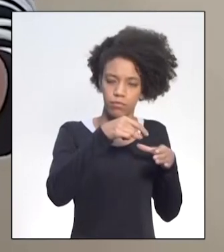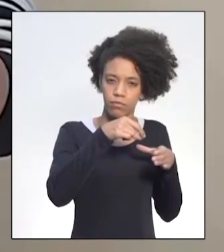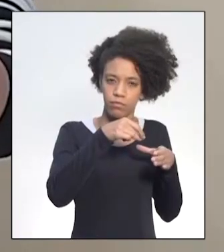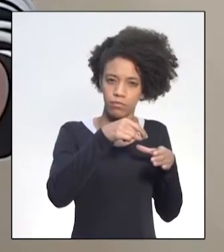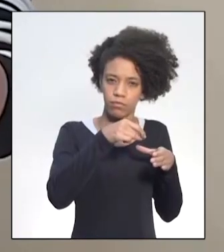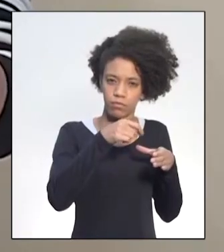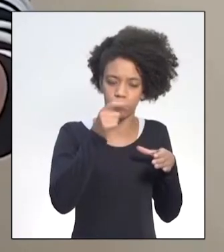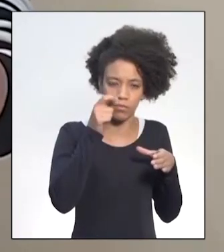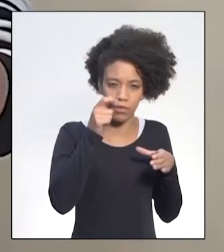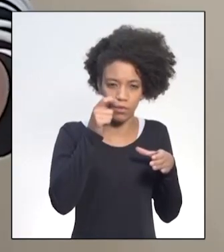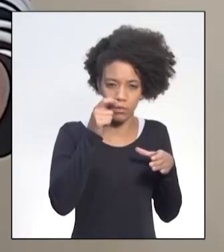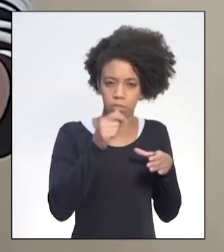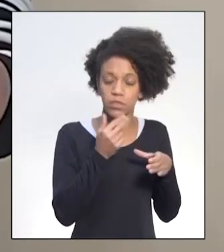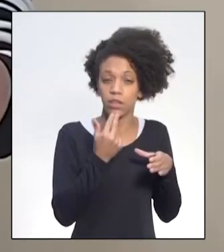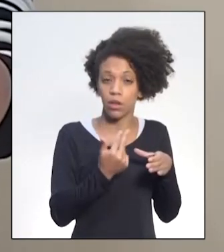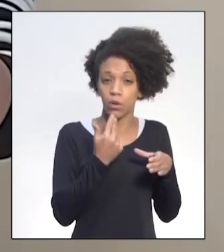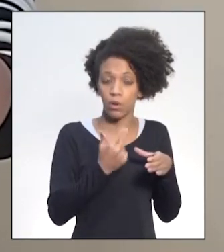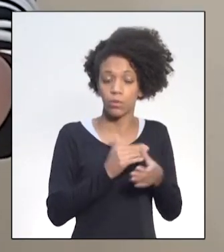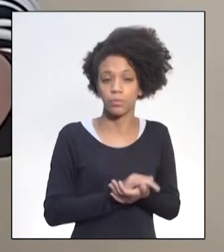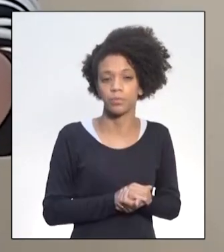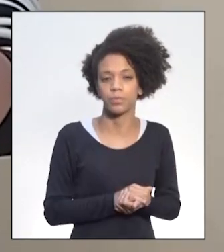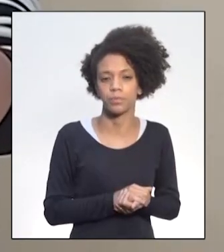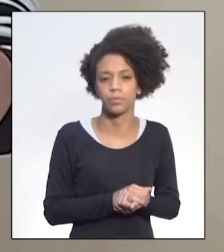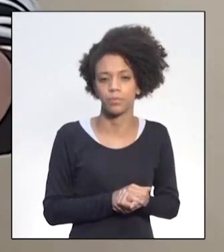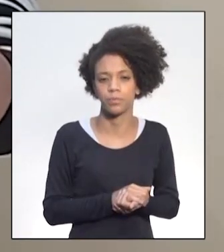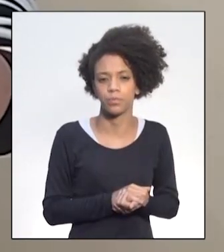gente observa a coloração dele.